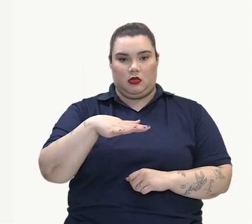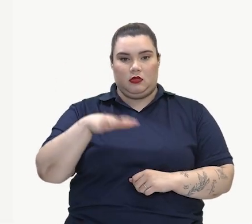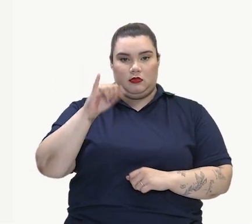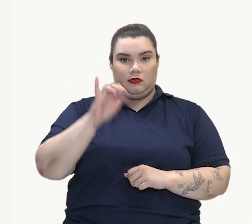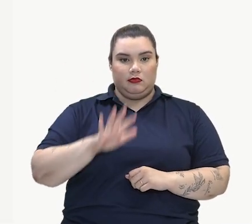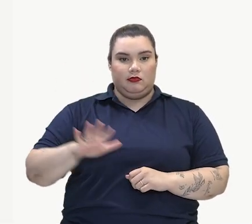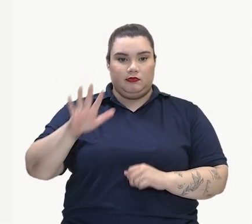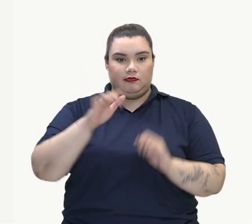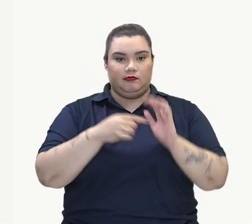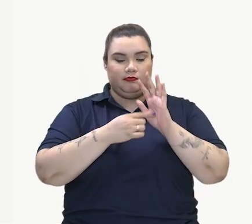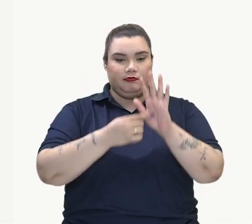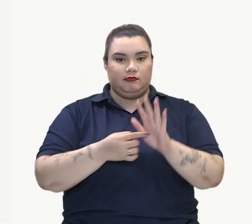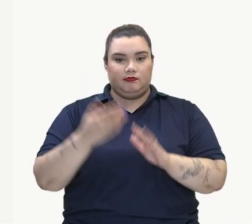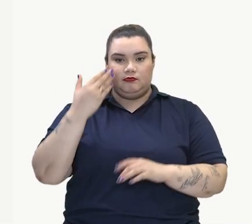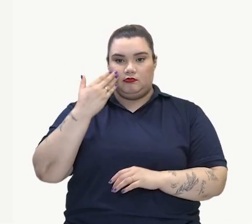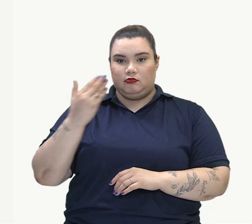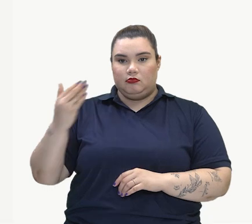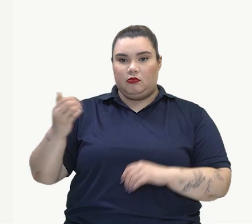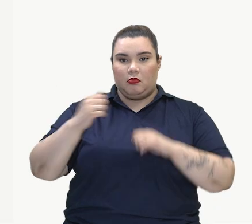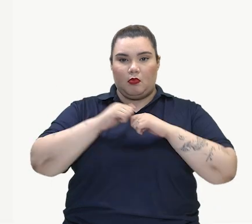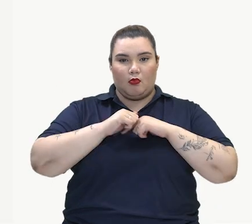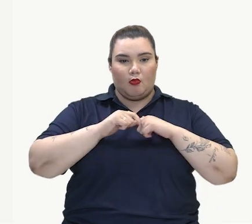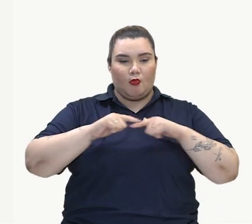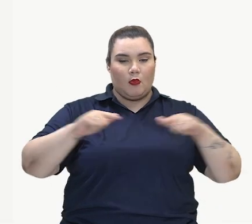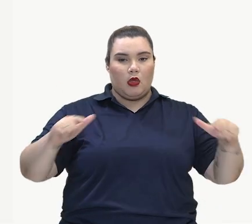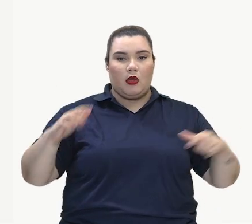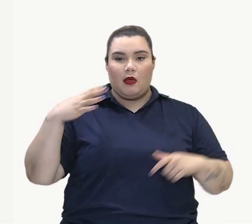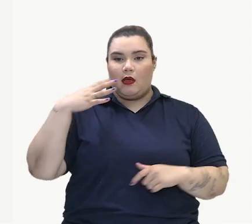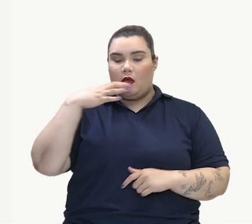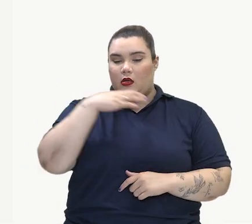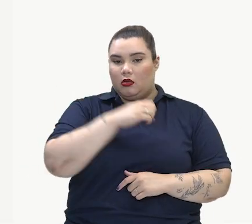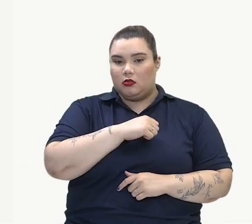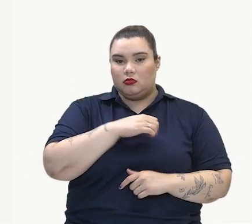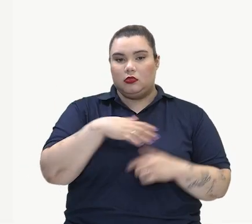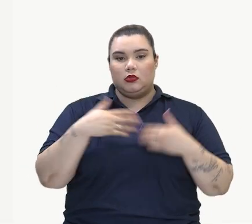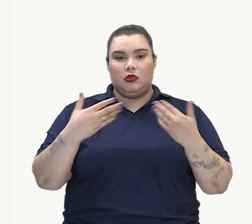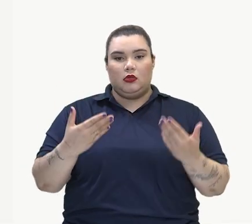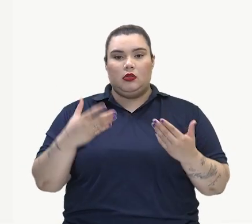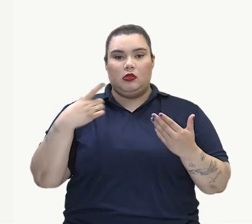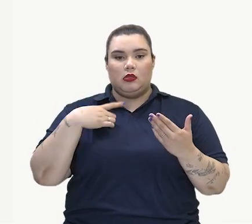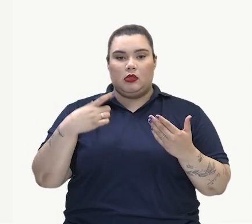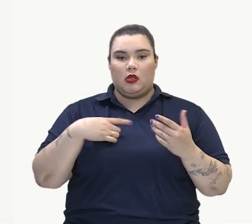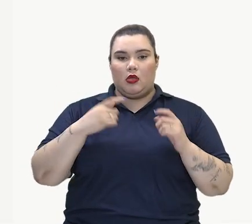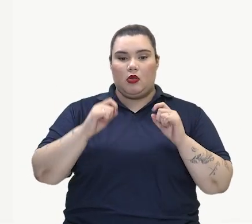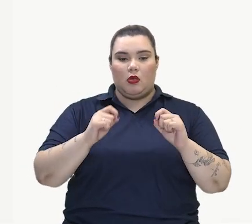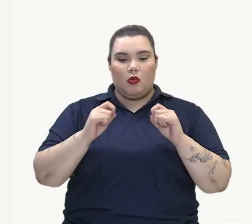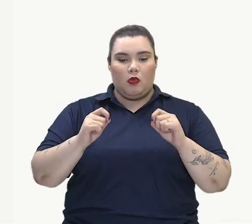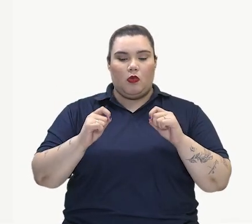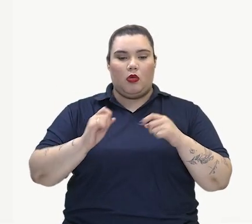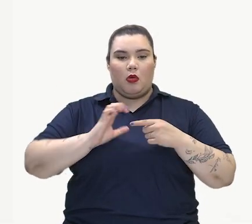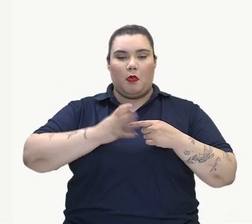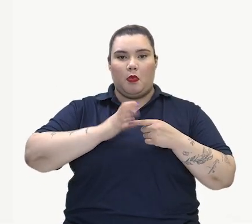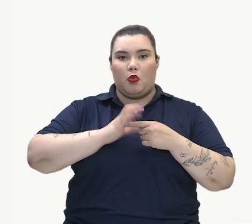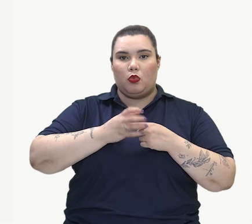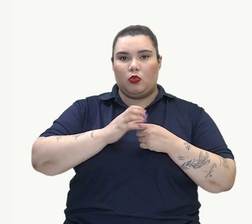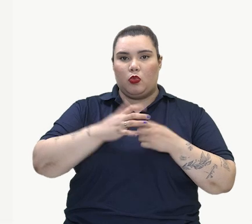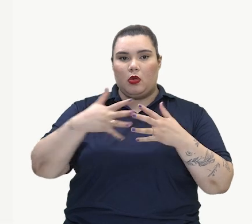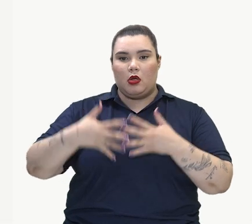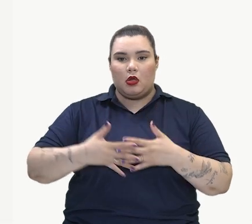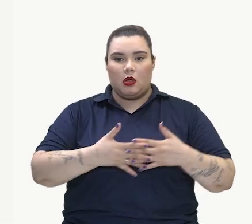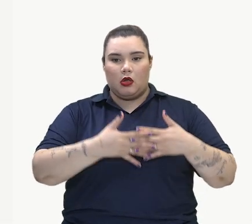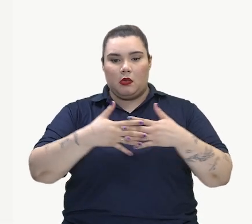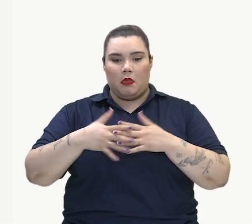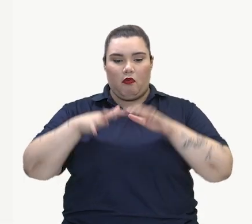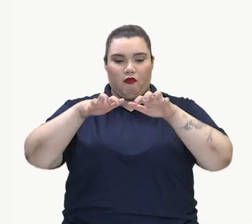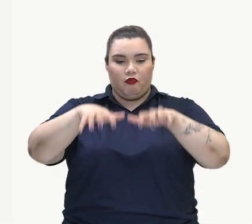ser desmatadas de maneira muito rápida. Então, vai ter um maquinário, trator, ali o tal do correntão, né,